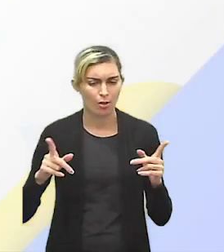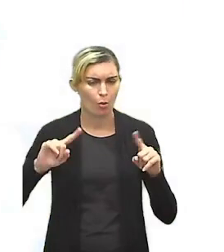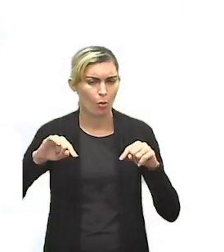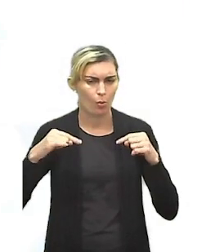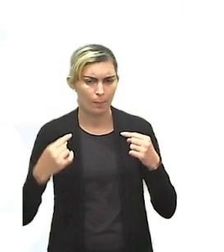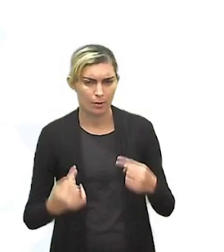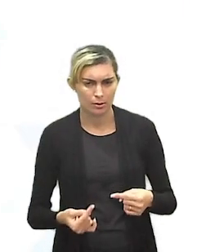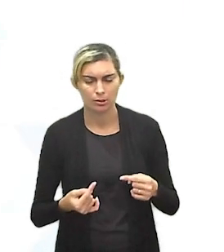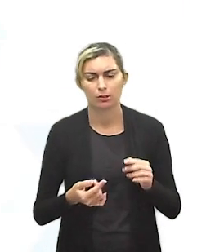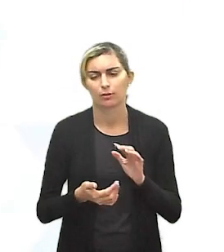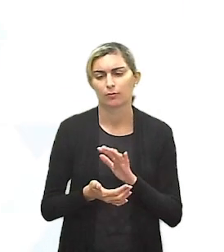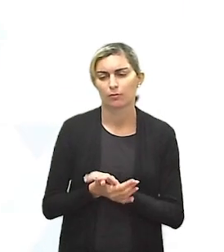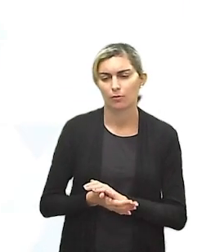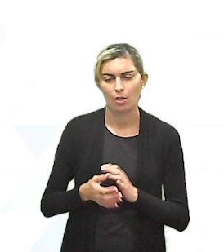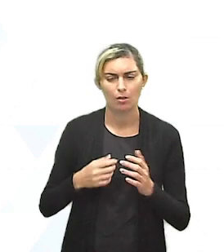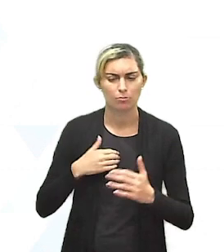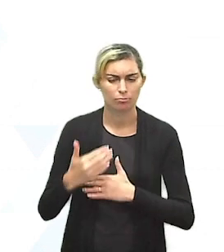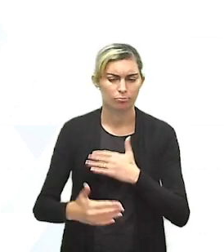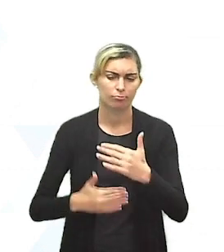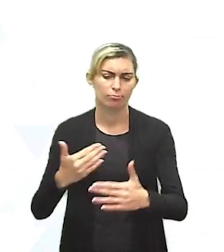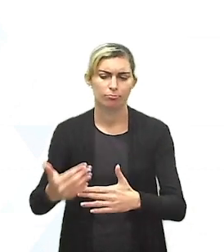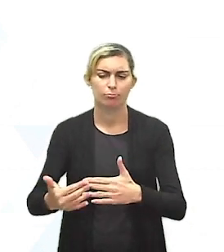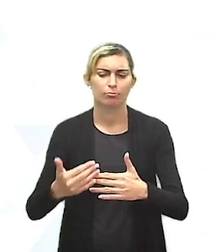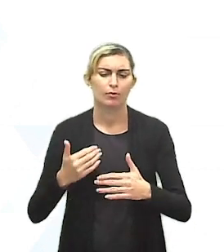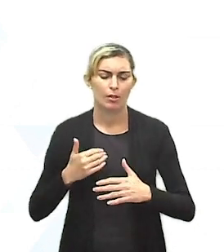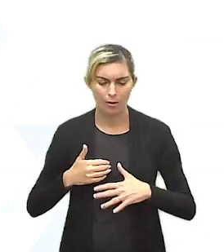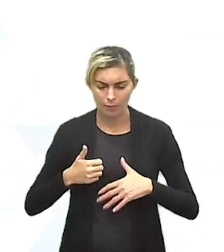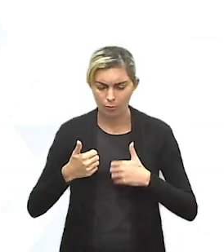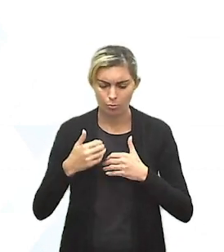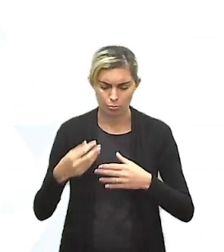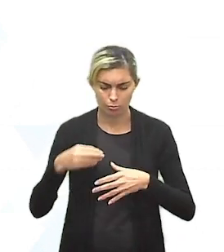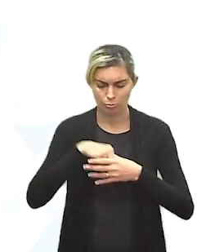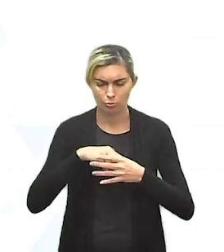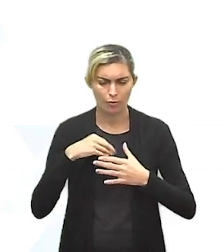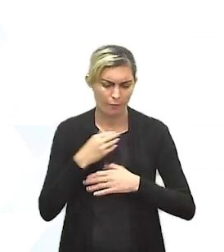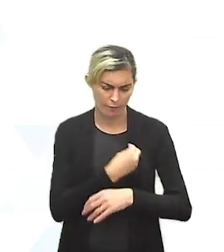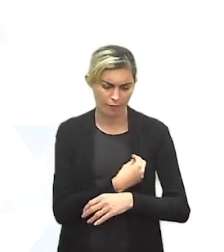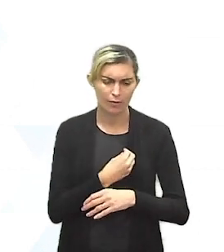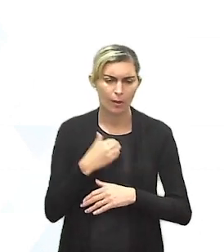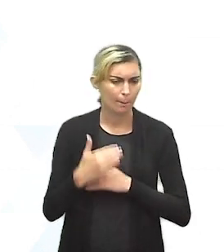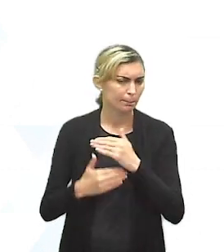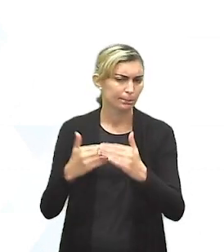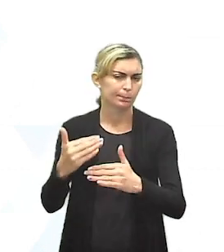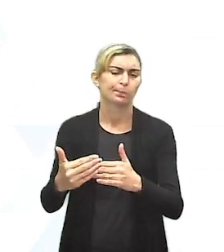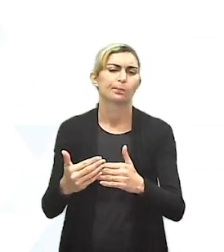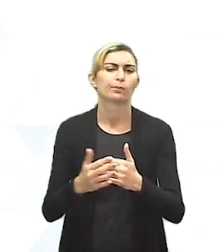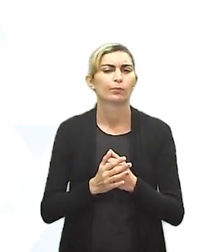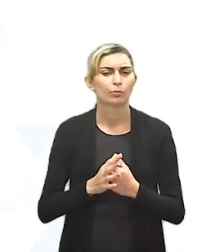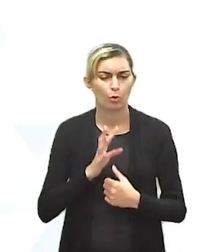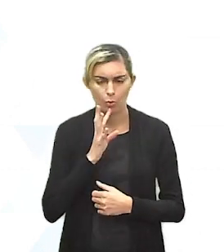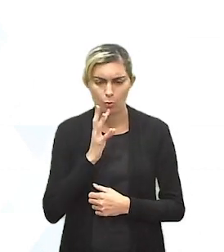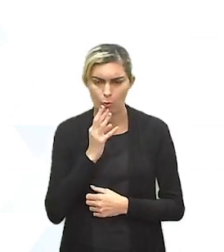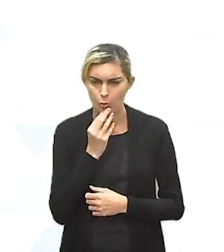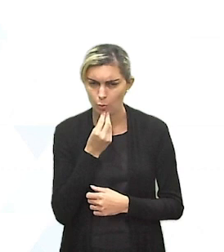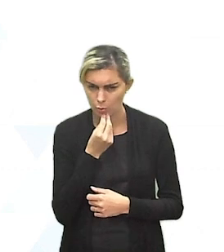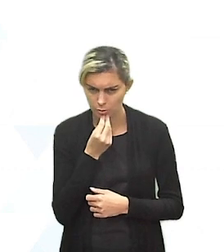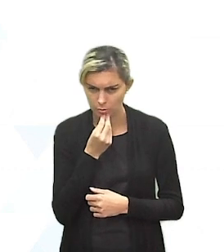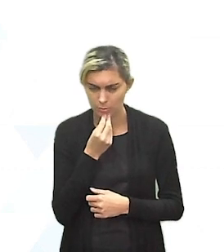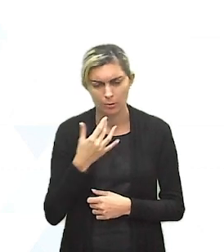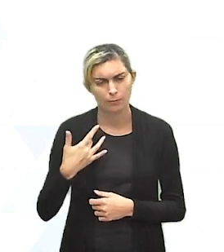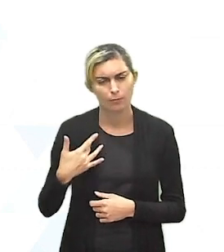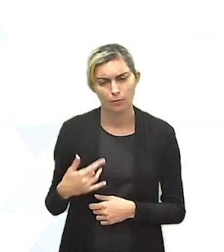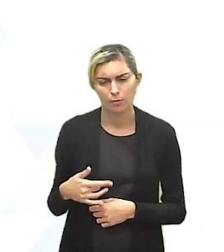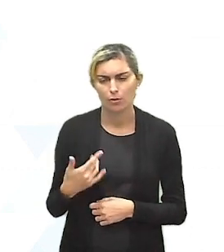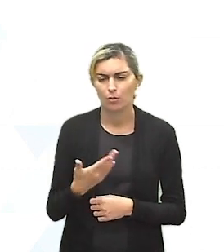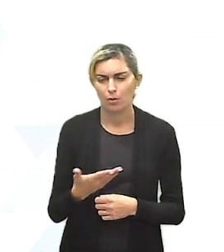competitivos, a bagagem que a gente foi acumulando ao longo da vida. Esse conhecimento, infelizmente, ainda